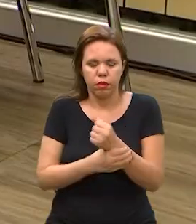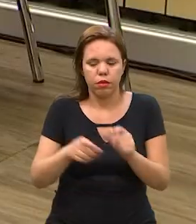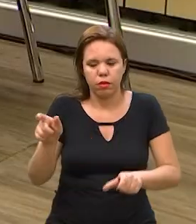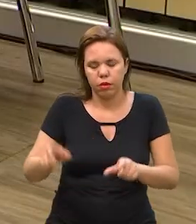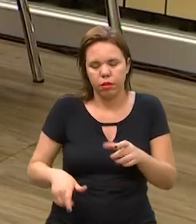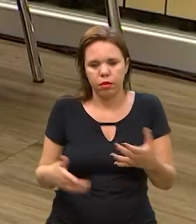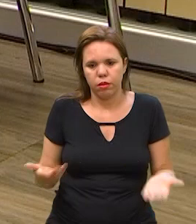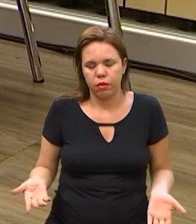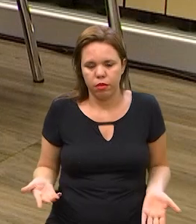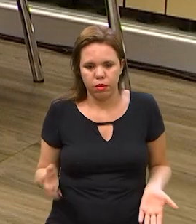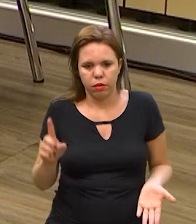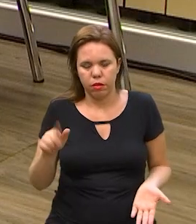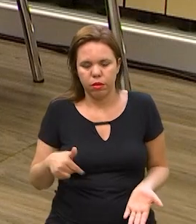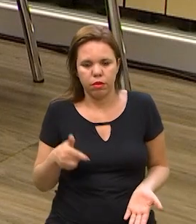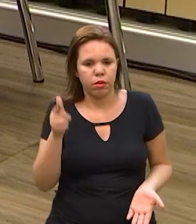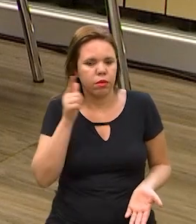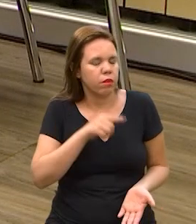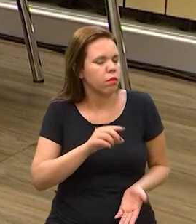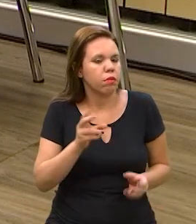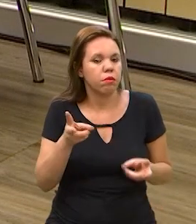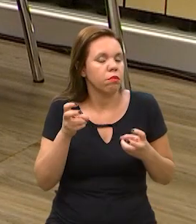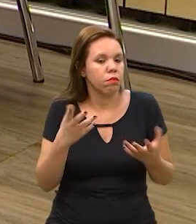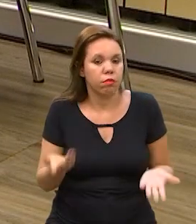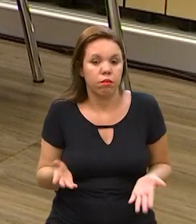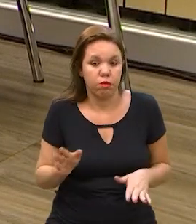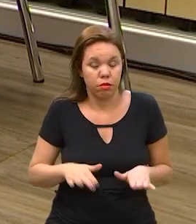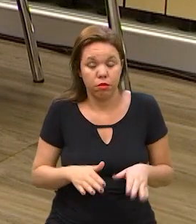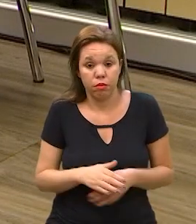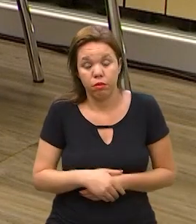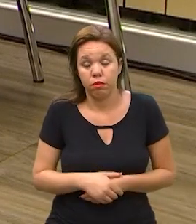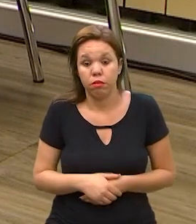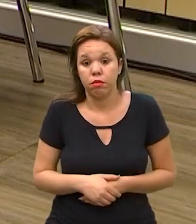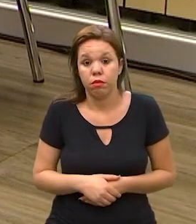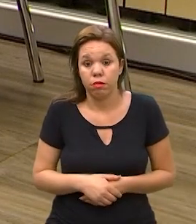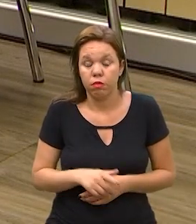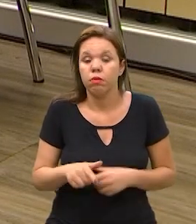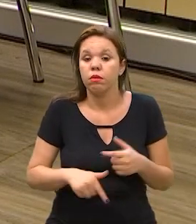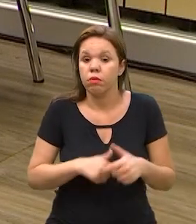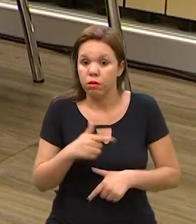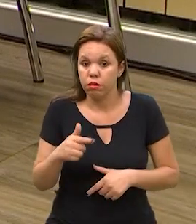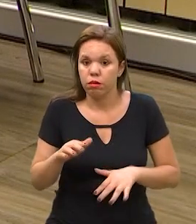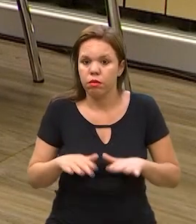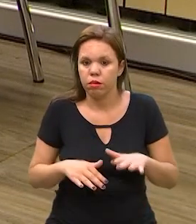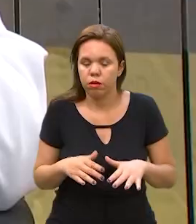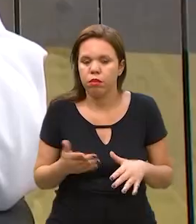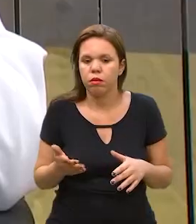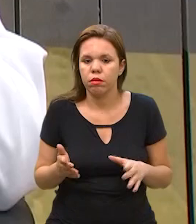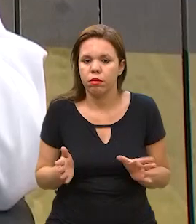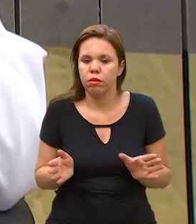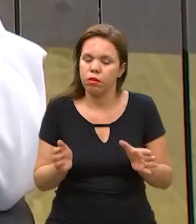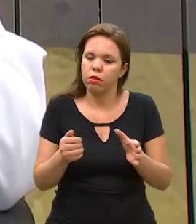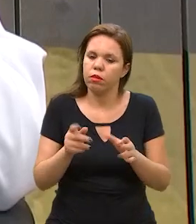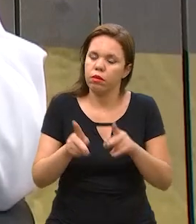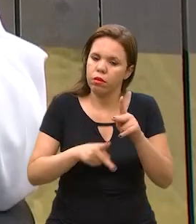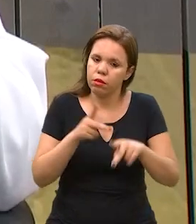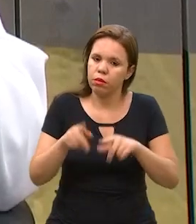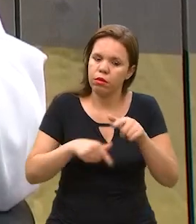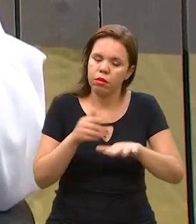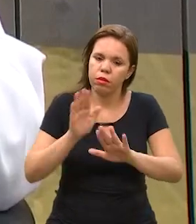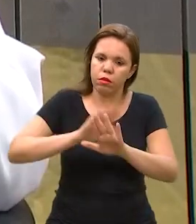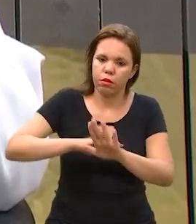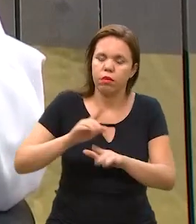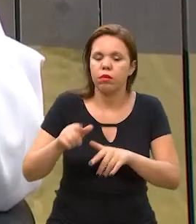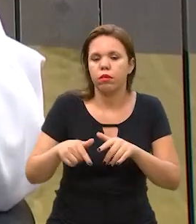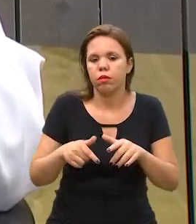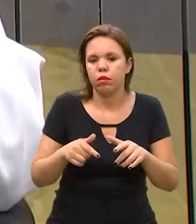paciente, isso o paciente não consegue. Então, é um trabalho muito de bastidor do laboratório, né? E